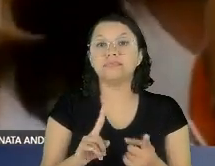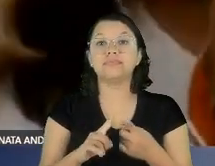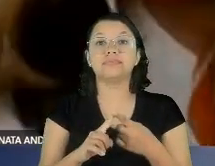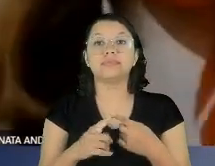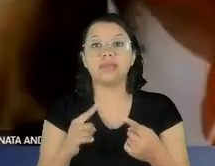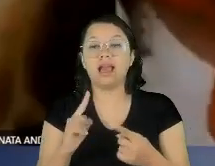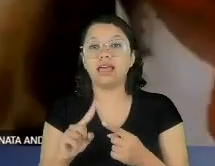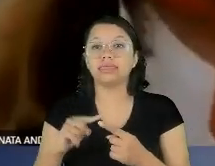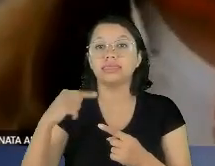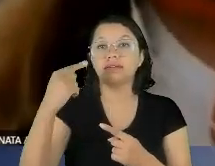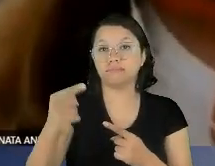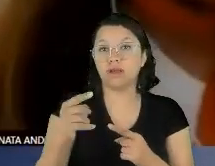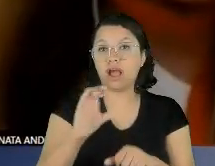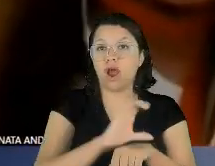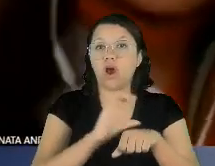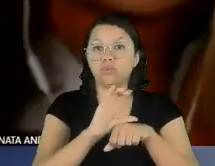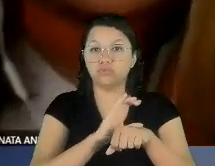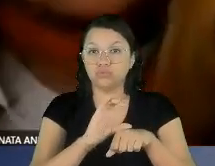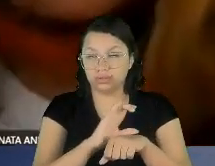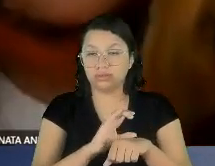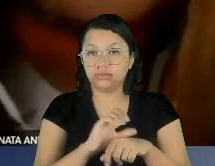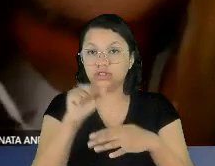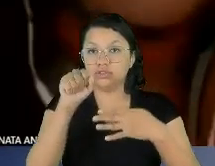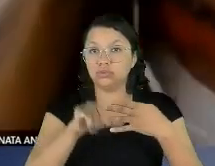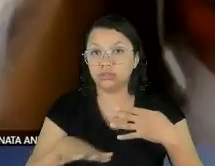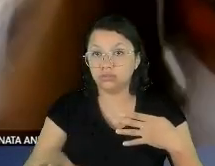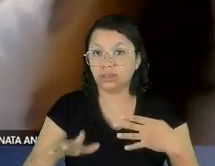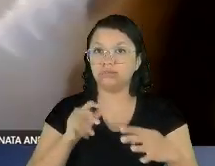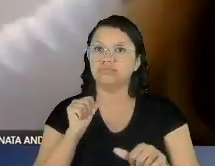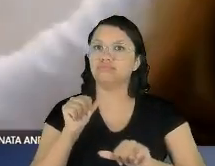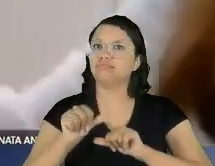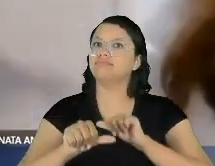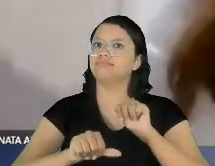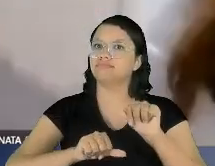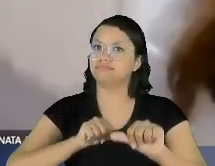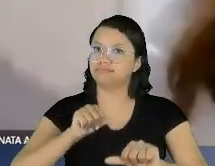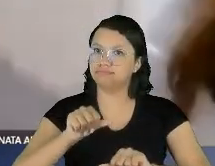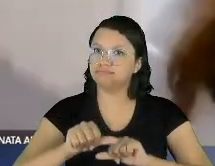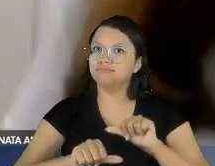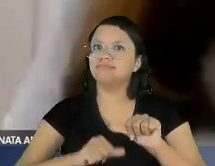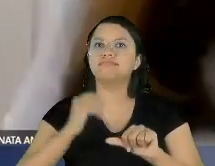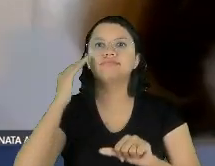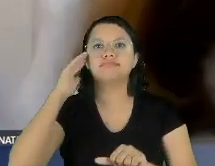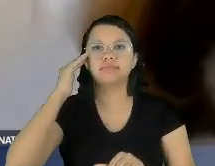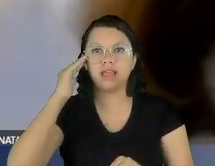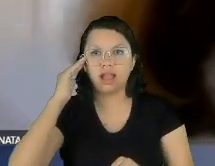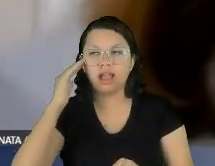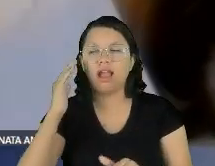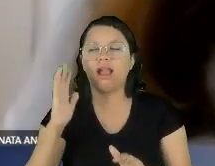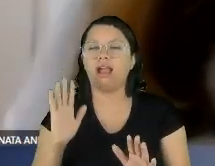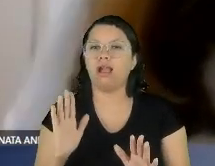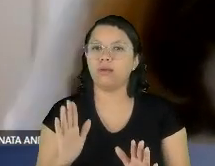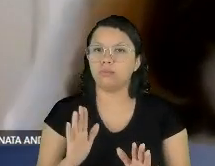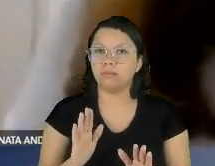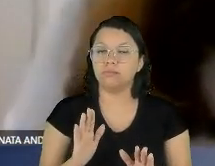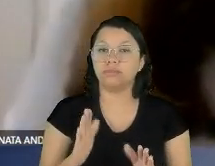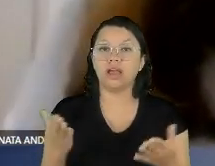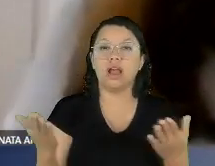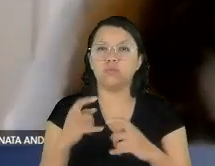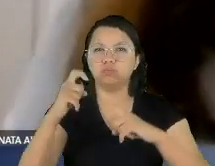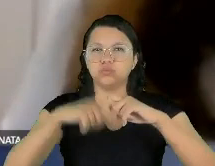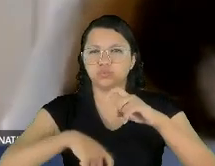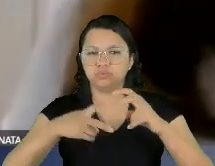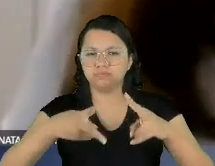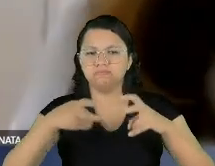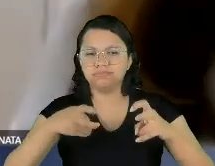Felizmente, depois da Constituição, a jurisprudência foi mudando esse entendimento. O estupro